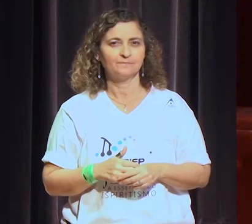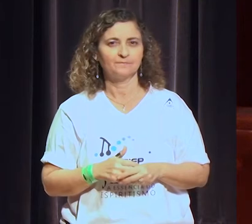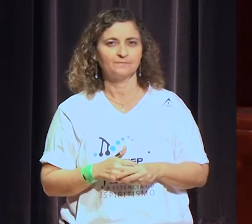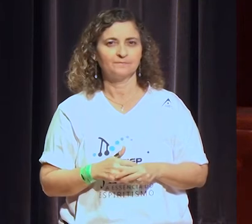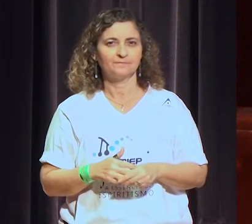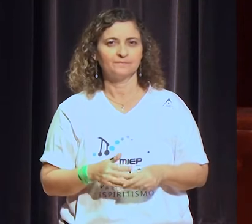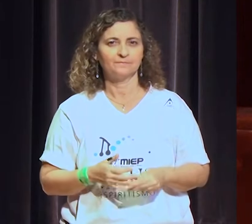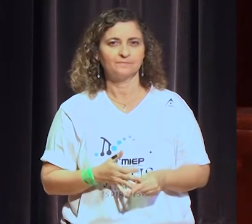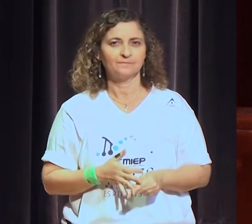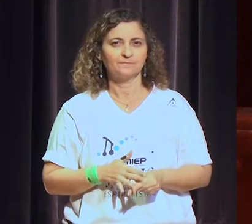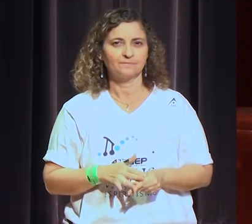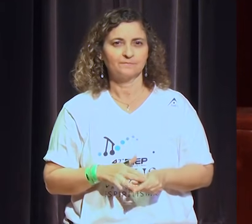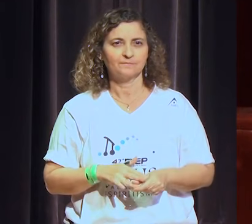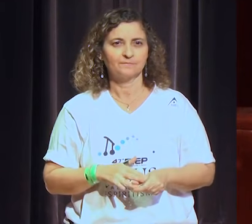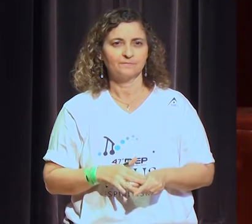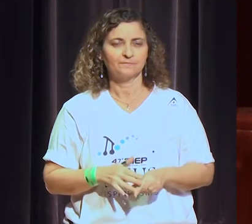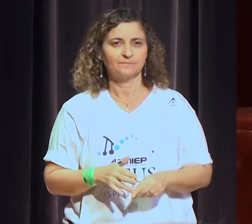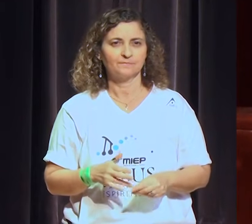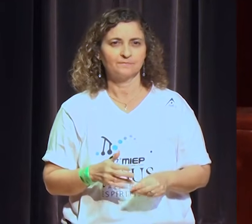juntos.